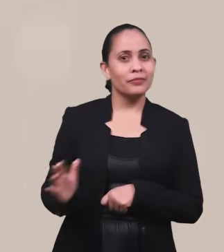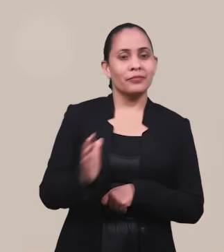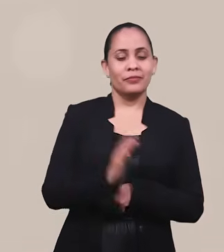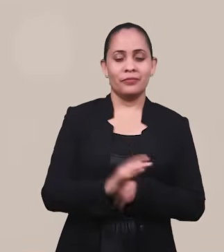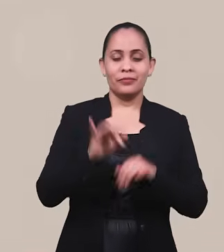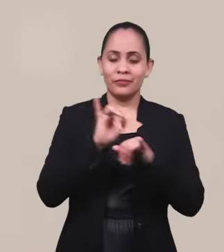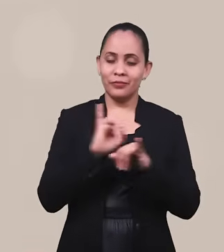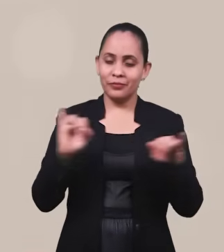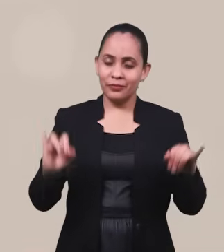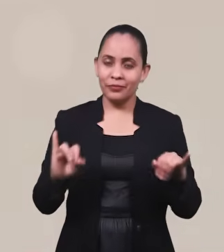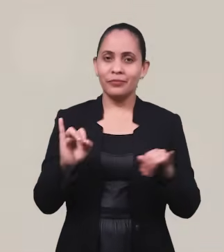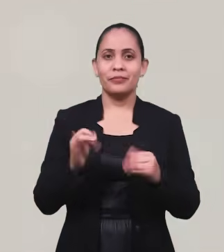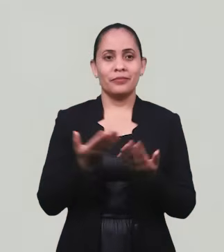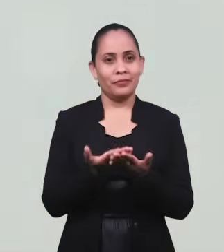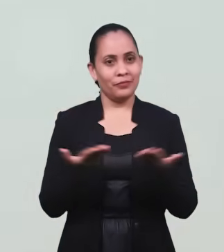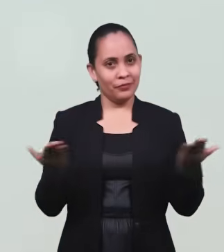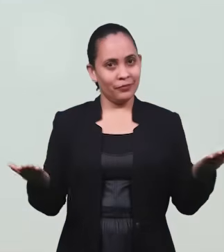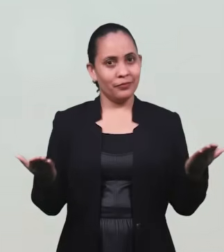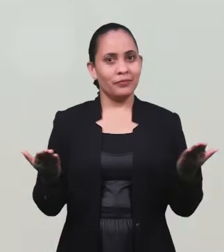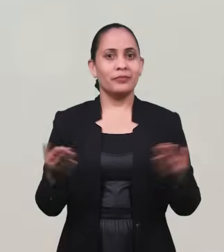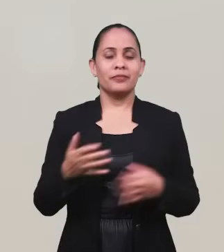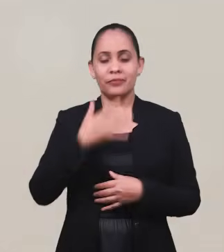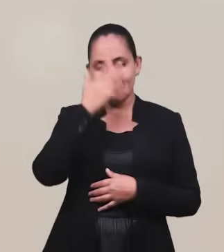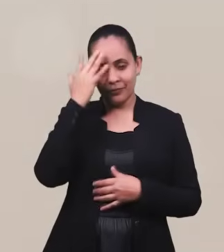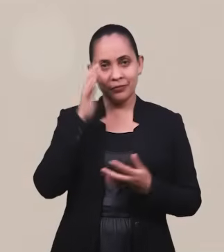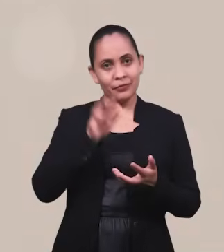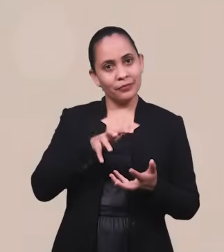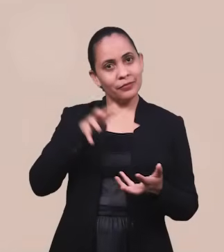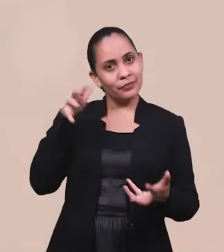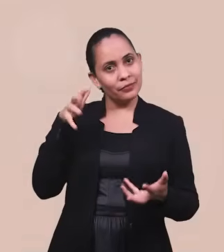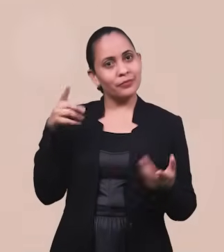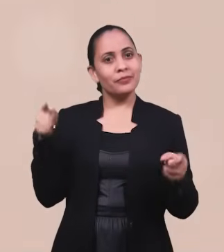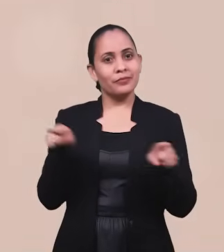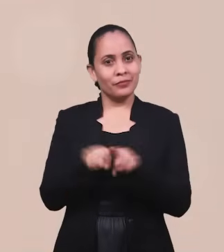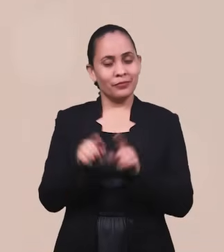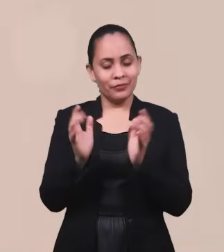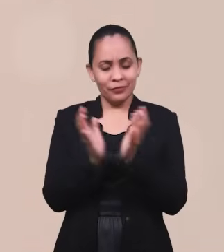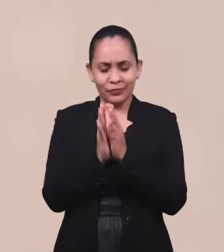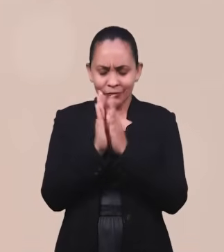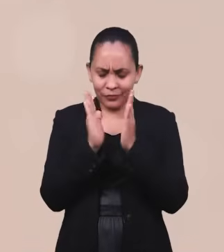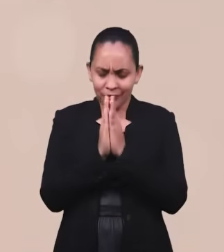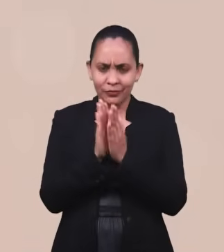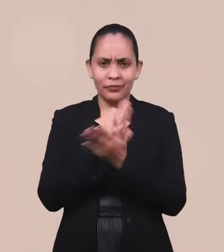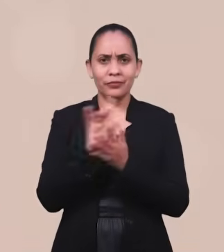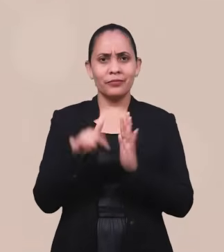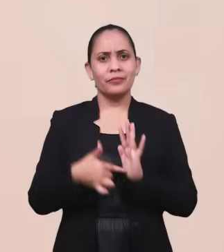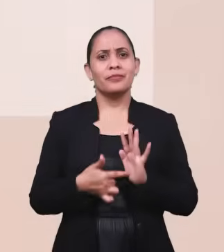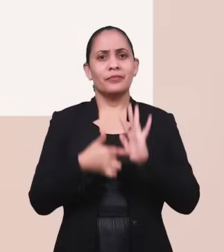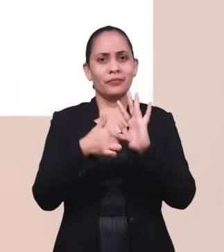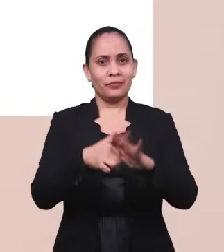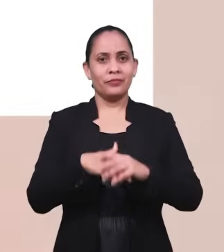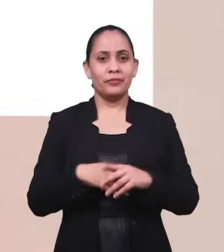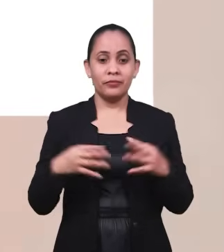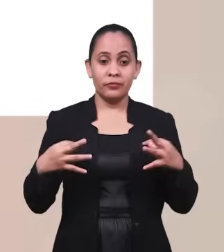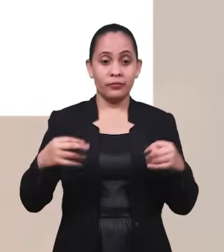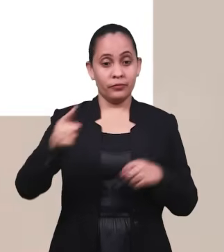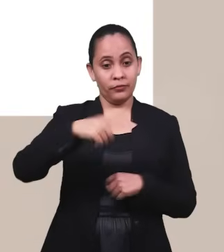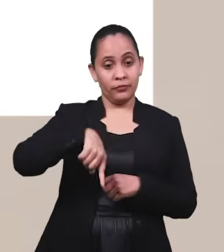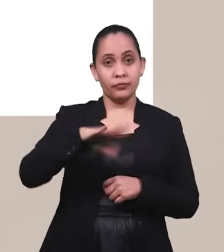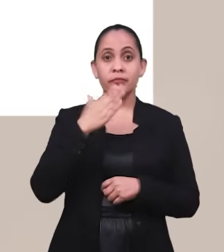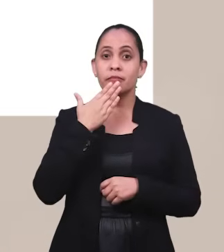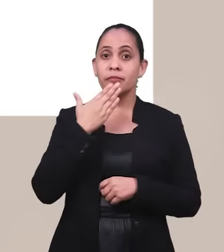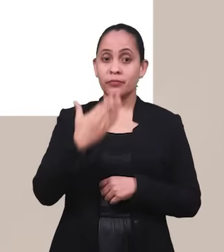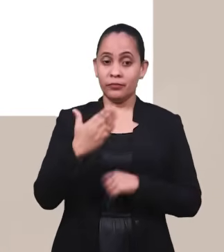palavra para os nossos irmãos idosos que são de oração. A Bíblia diz assim: tudo que